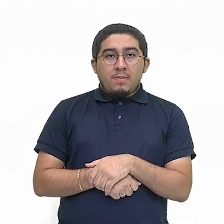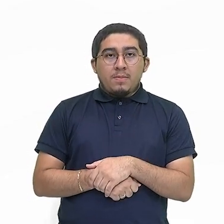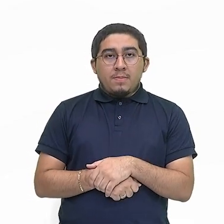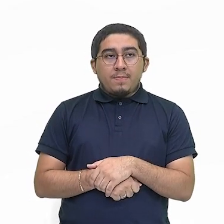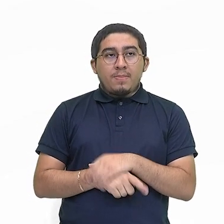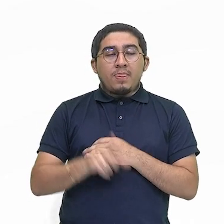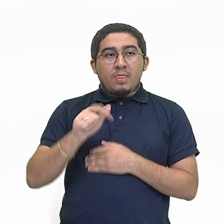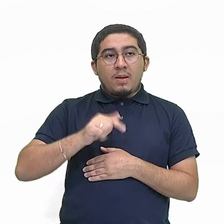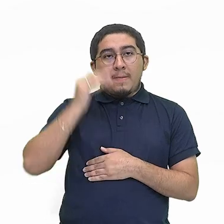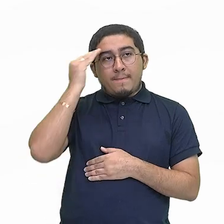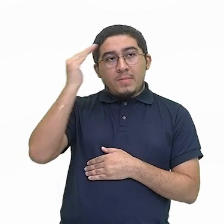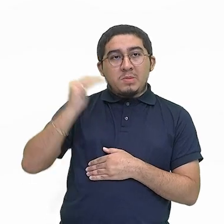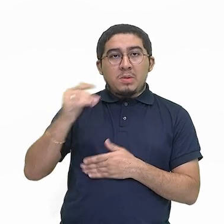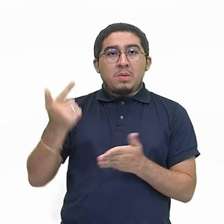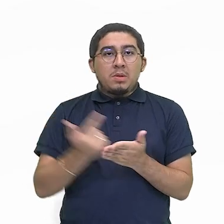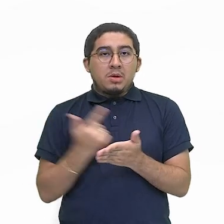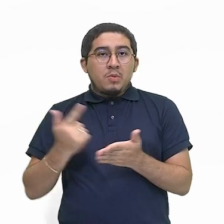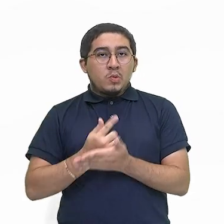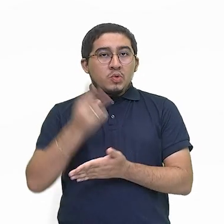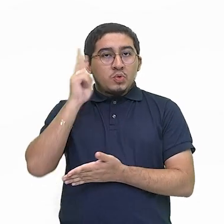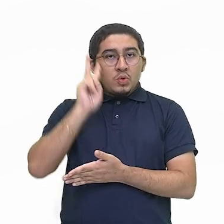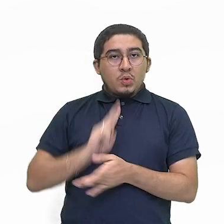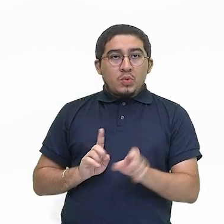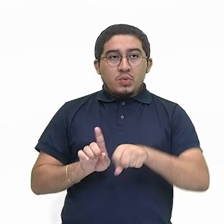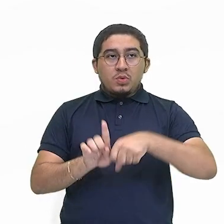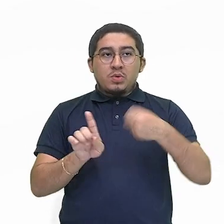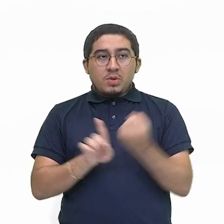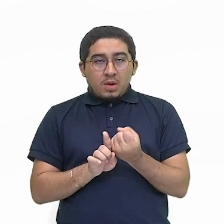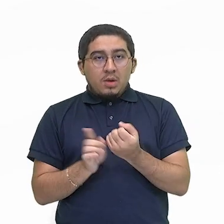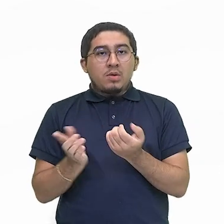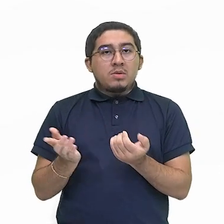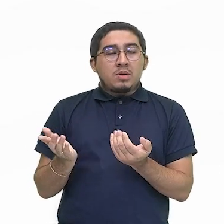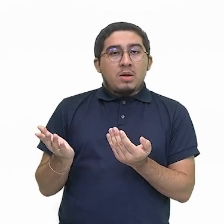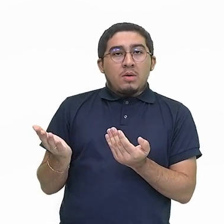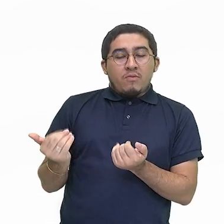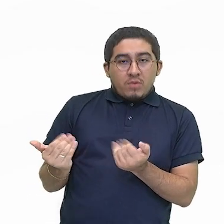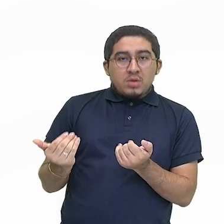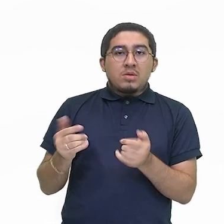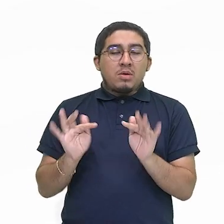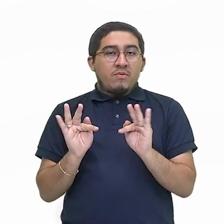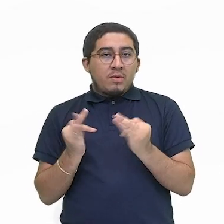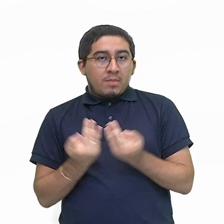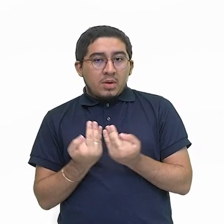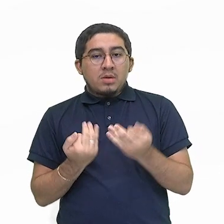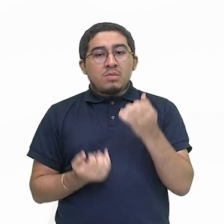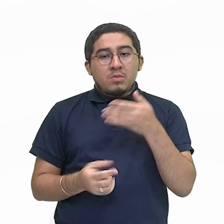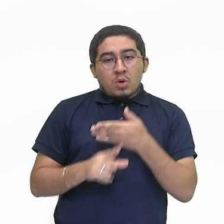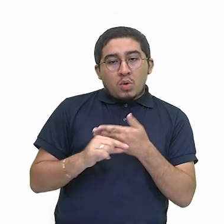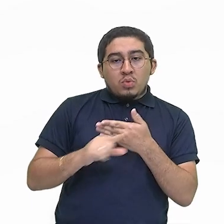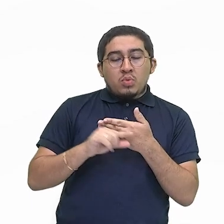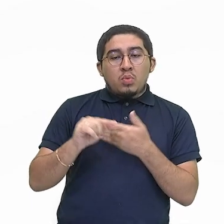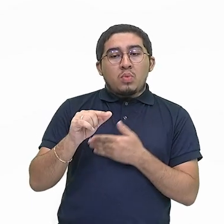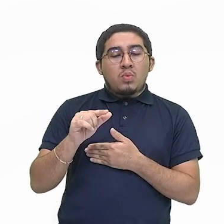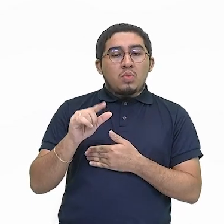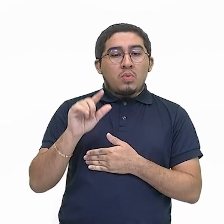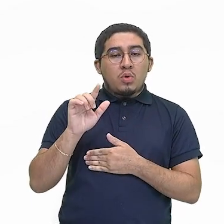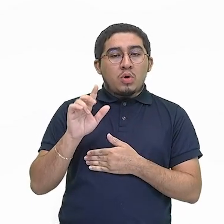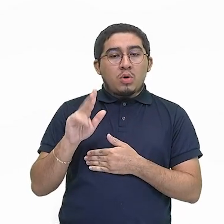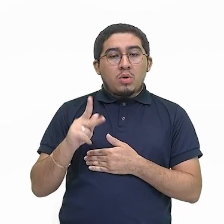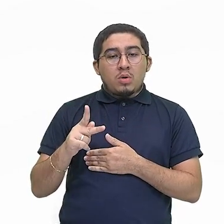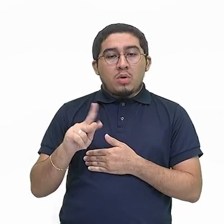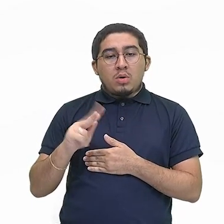obra História Social da Infância e da Família, escrita em 1973, né, do historiador francês Philippe